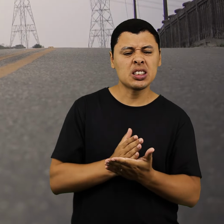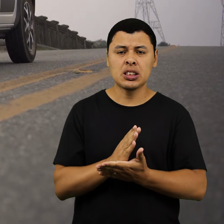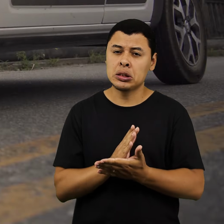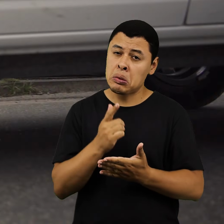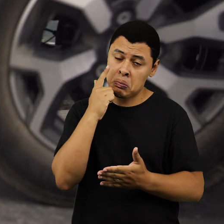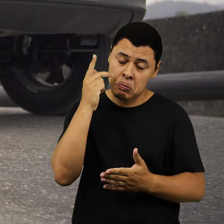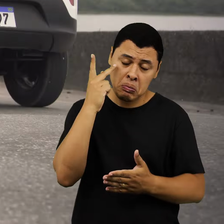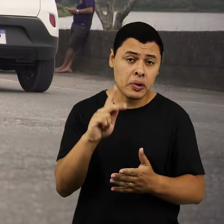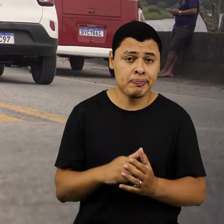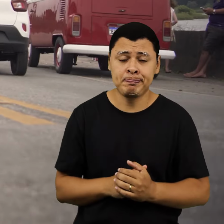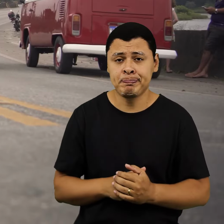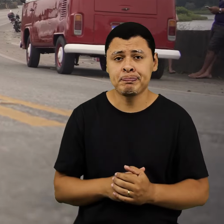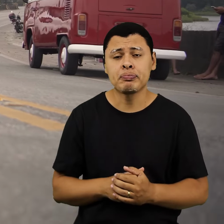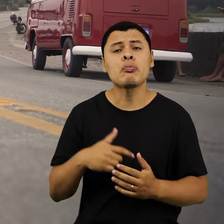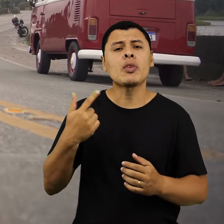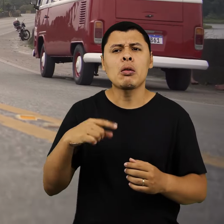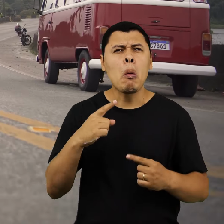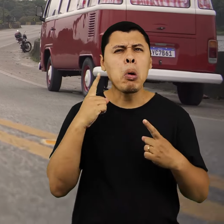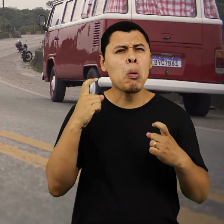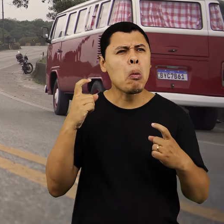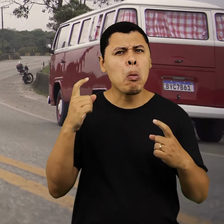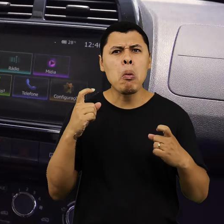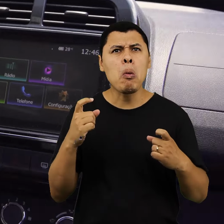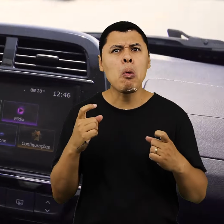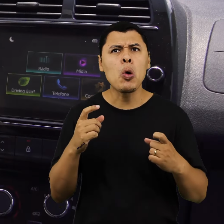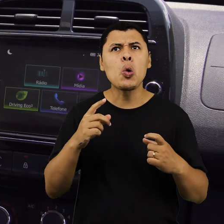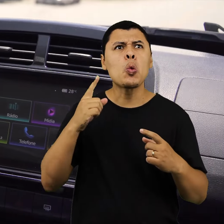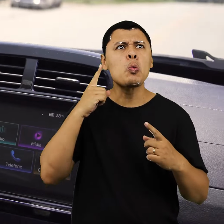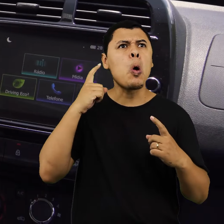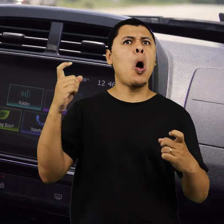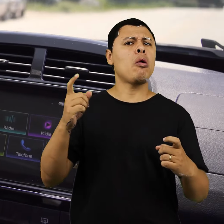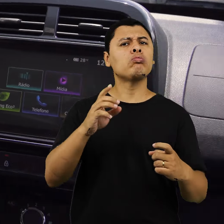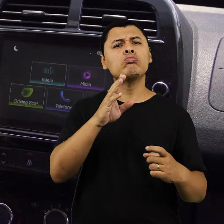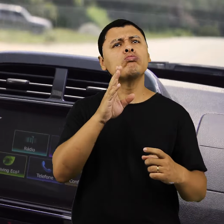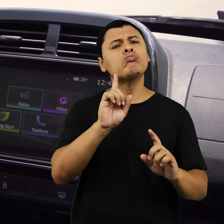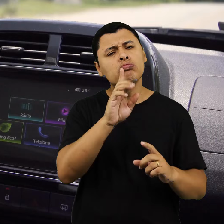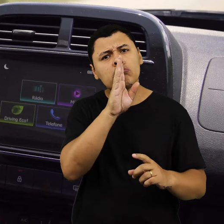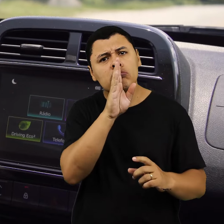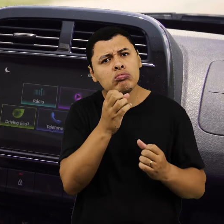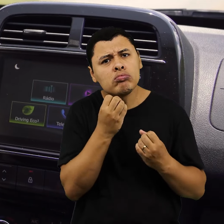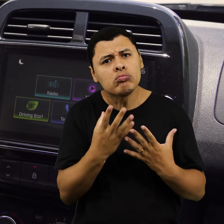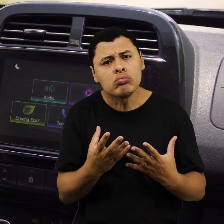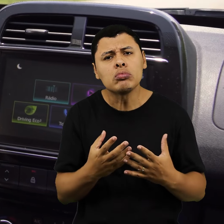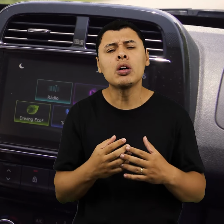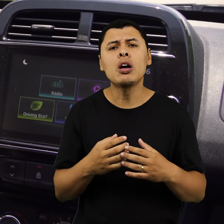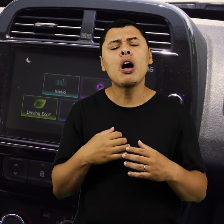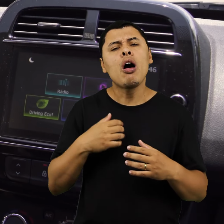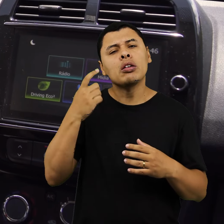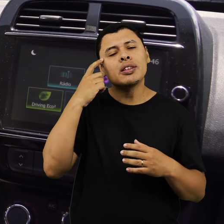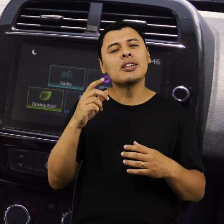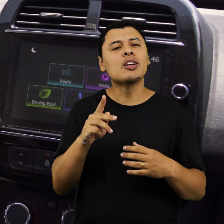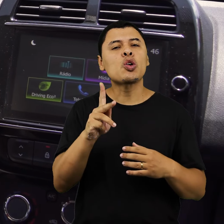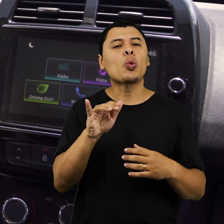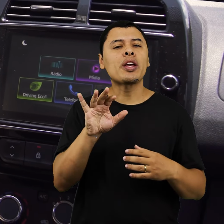prazo. Isolamento acústico do carro eu esperava até menos. Pode ter sido uma dessas evoluções que o Kwid foi sofrendo, né, ao